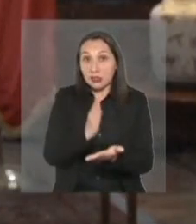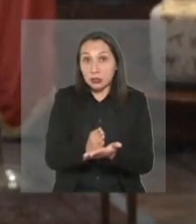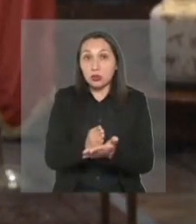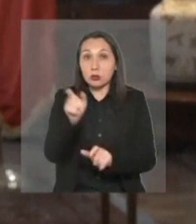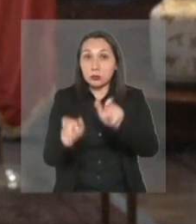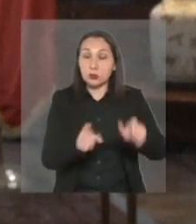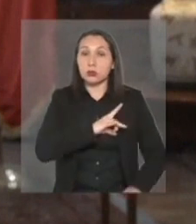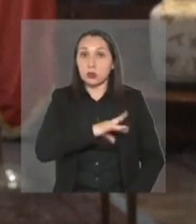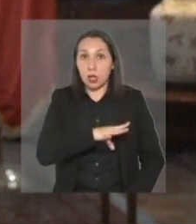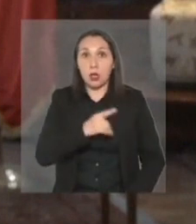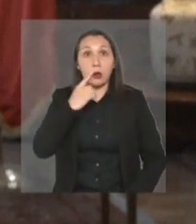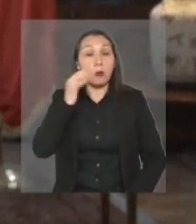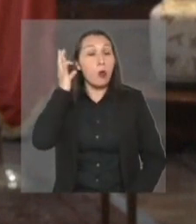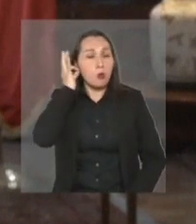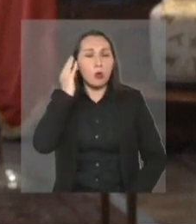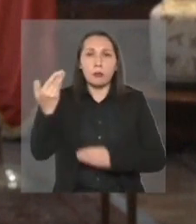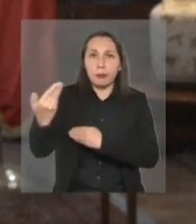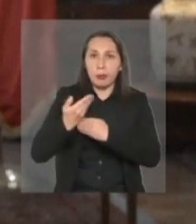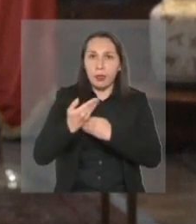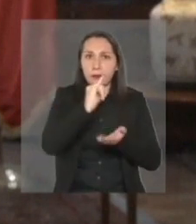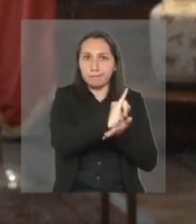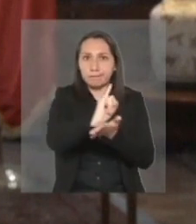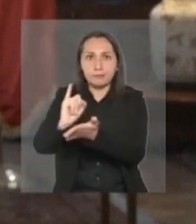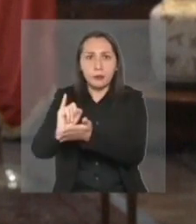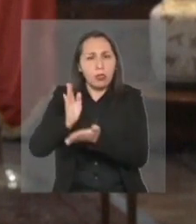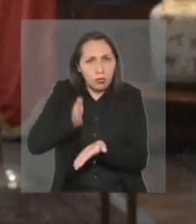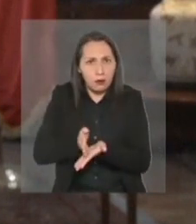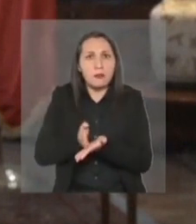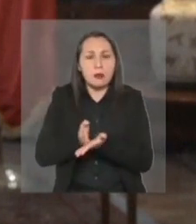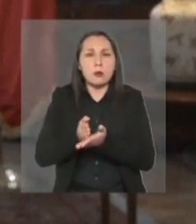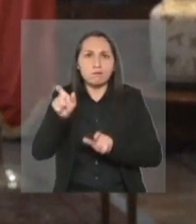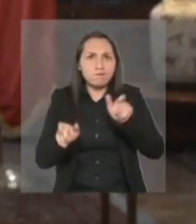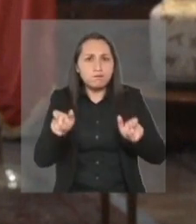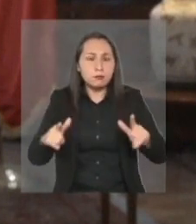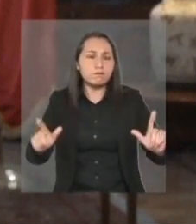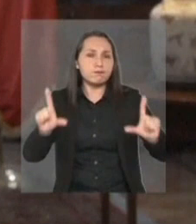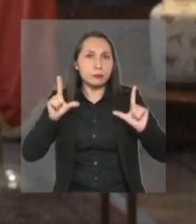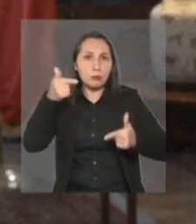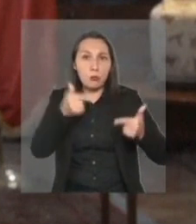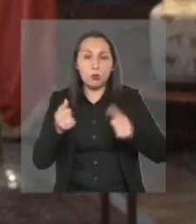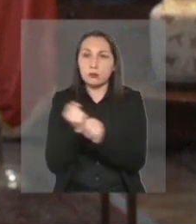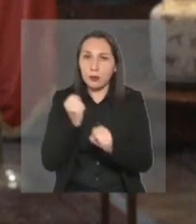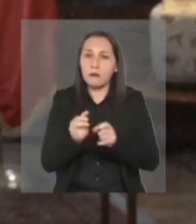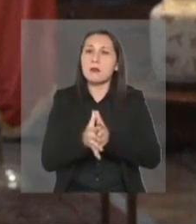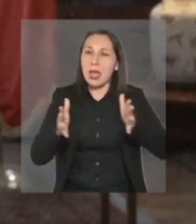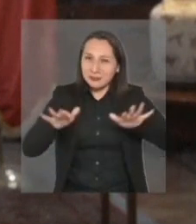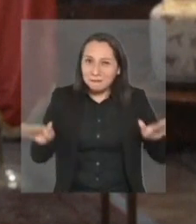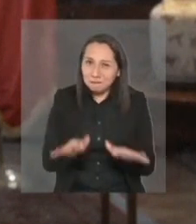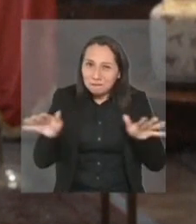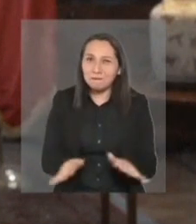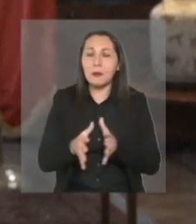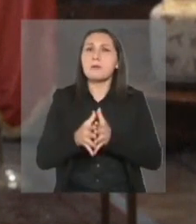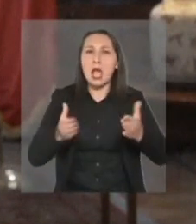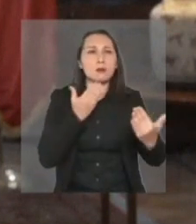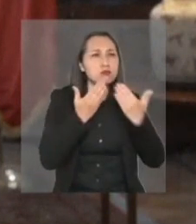Esta decisão dos chilenos exige que as nossas instituições e atores políticos trabalhem com mais empenho, com mais diálogo, com mais respeito